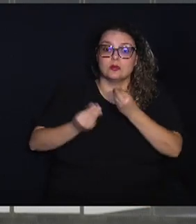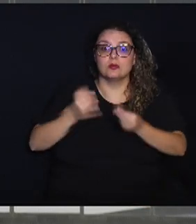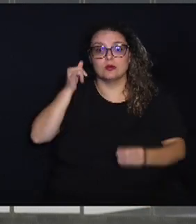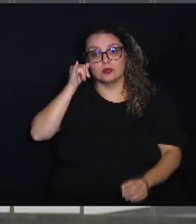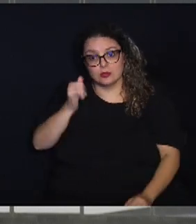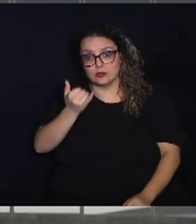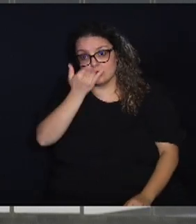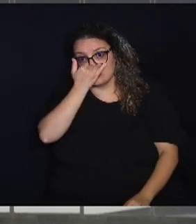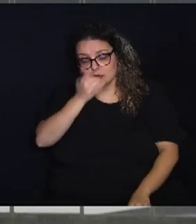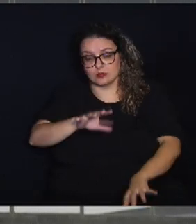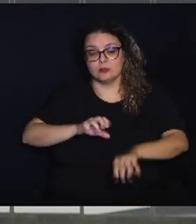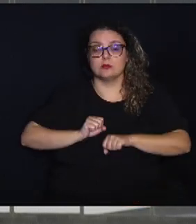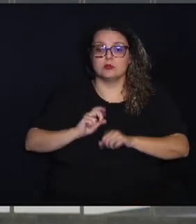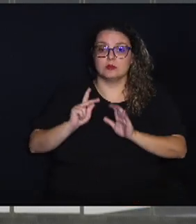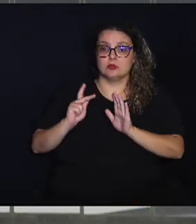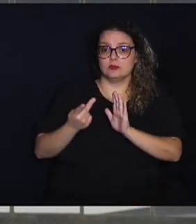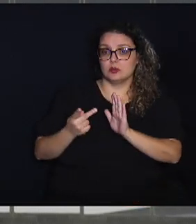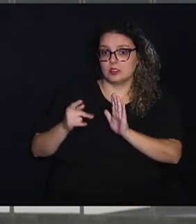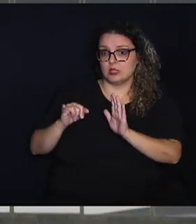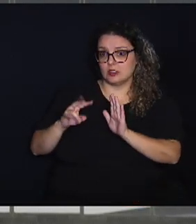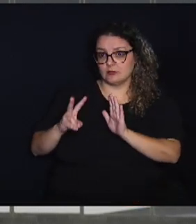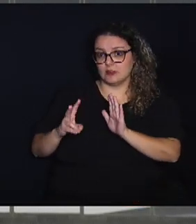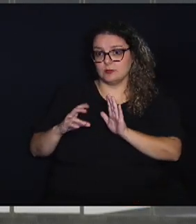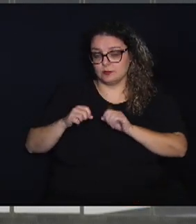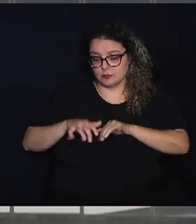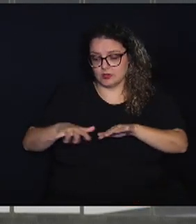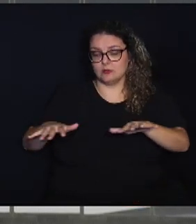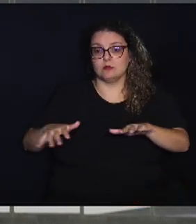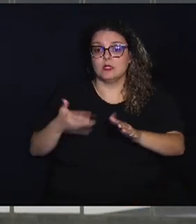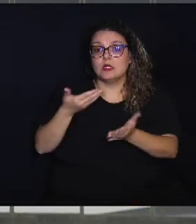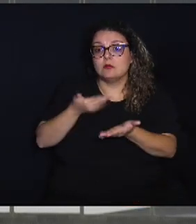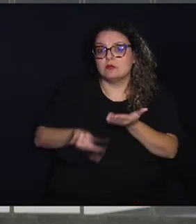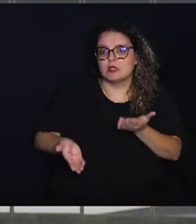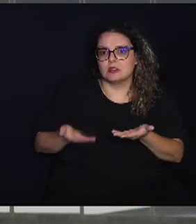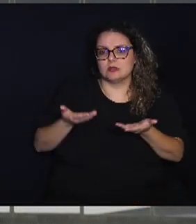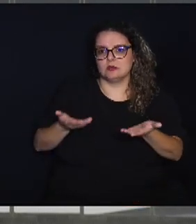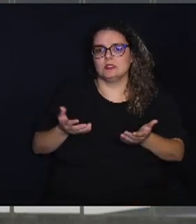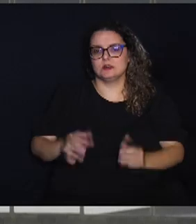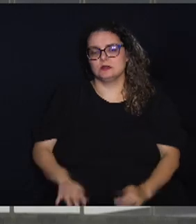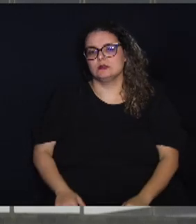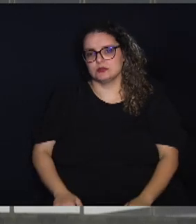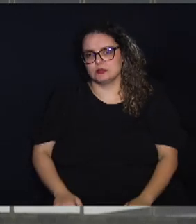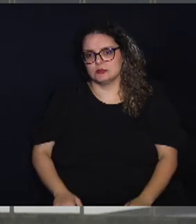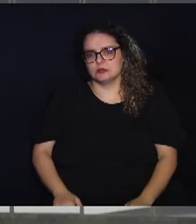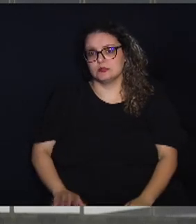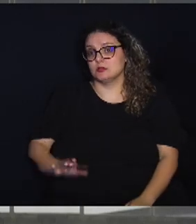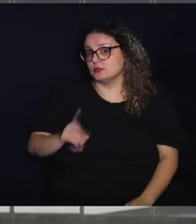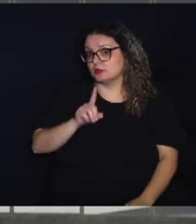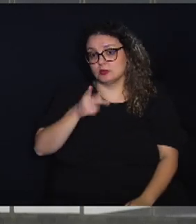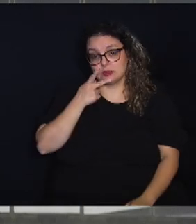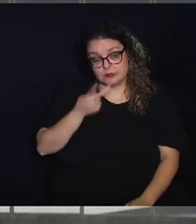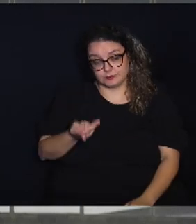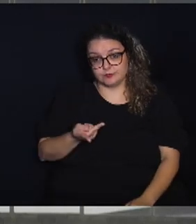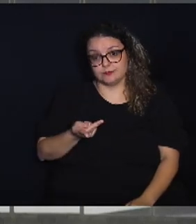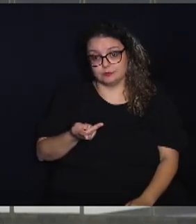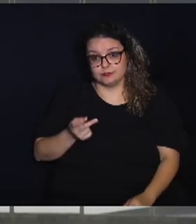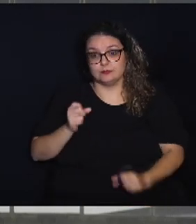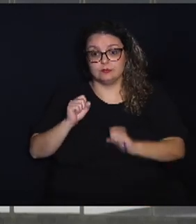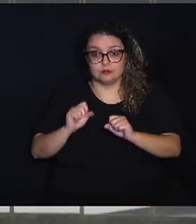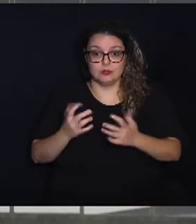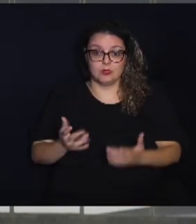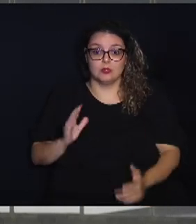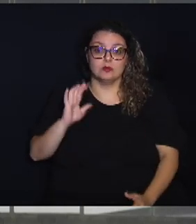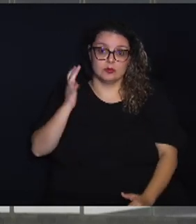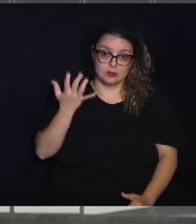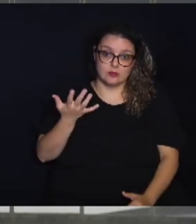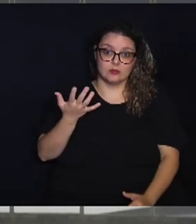da infecção pelo HIV, e a gente perdeu um pouco isso, e quando isso não é falado, pode ser que